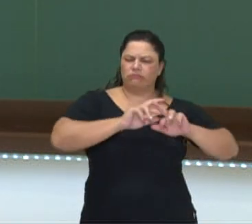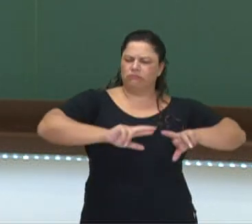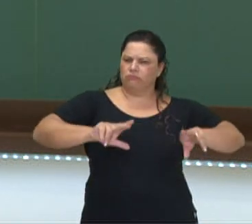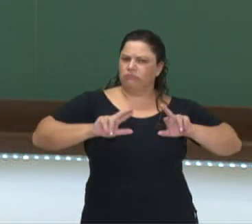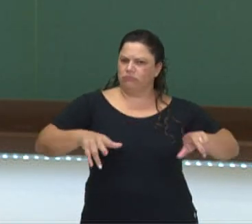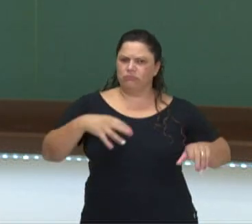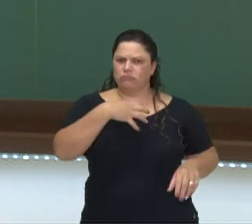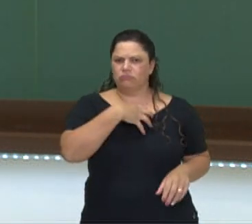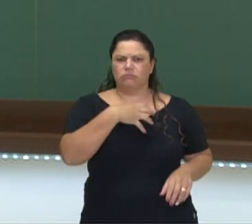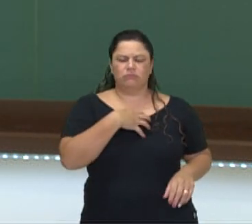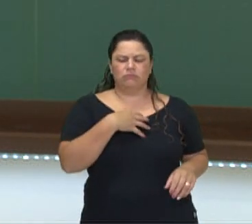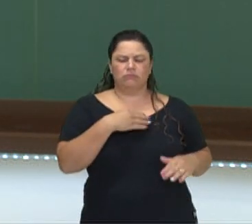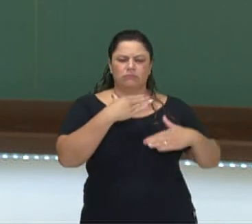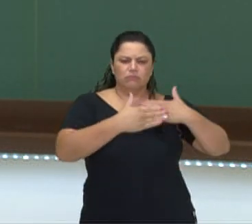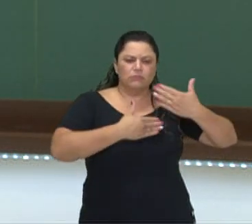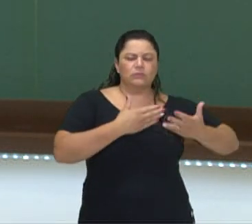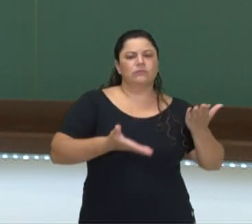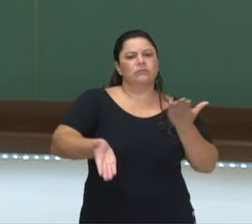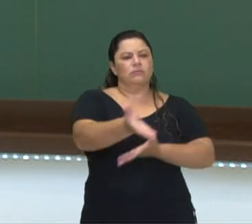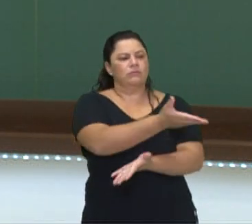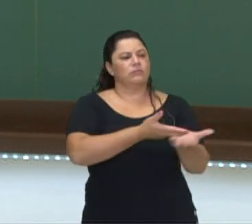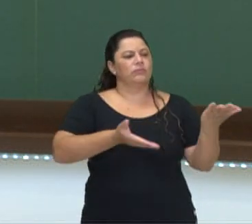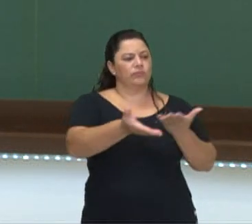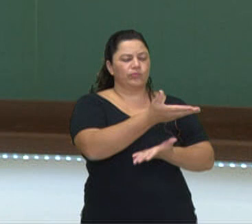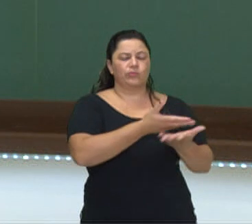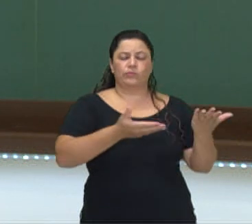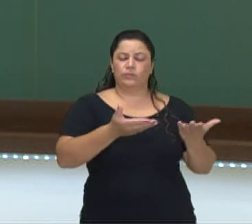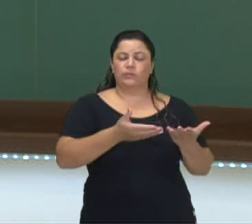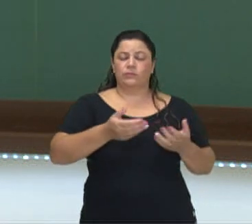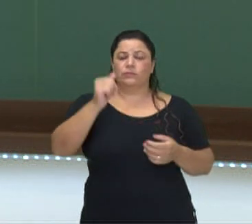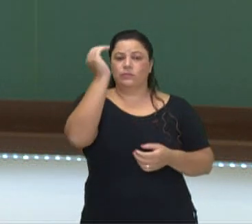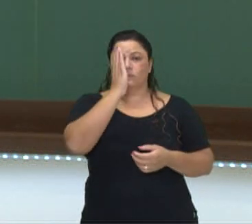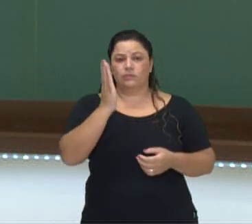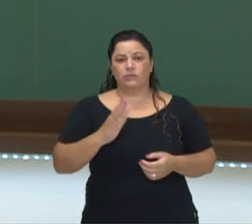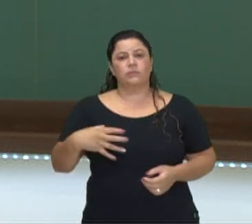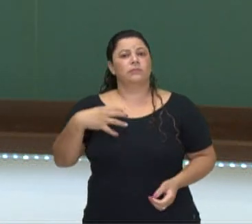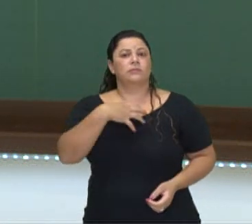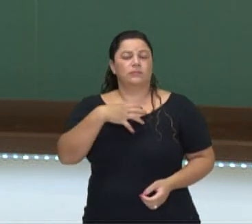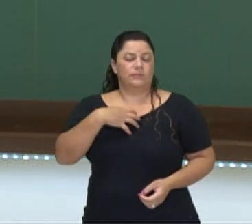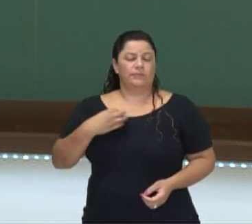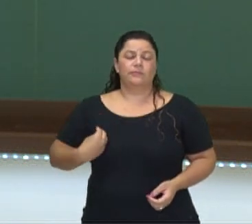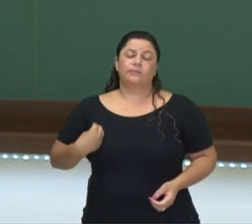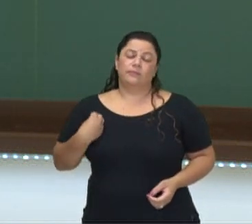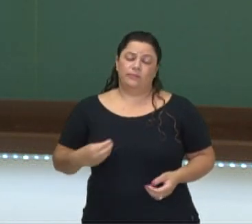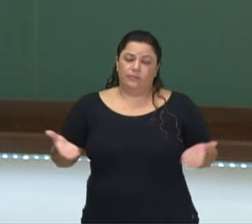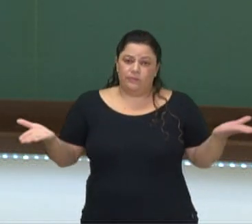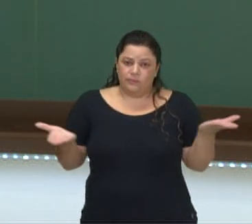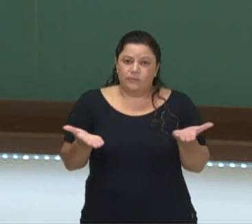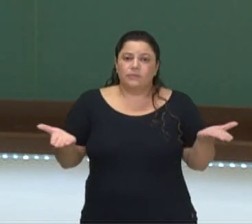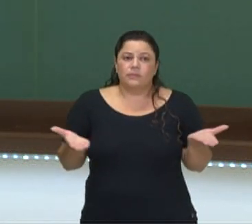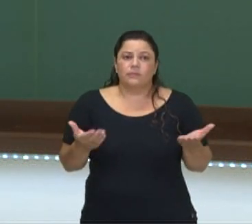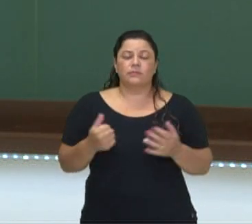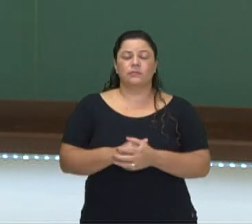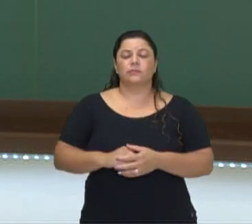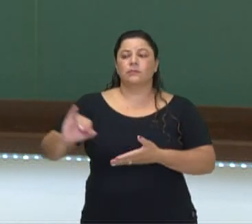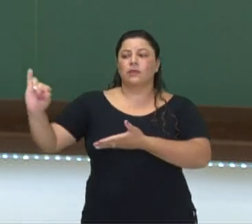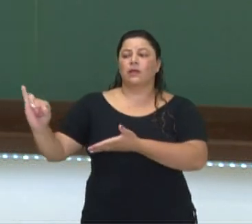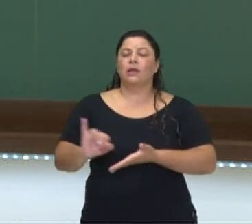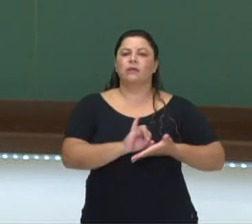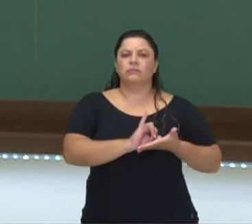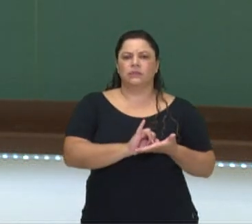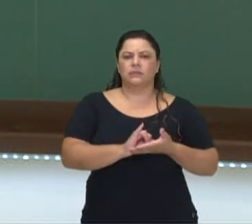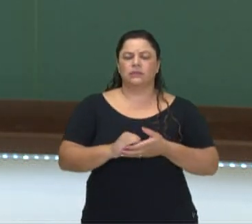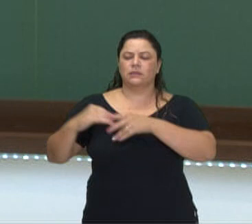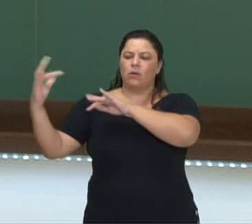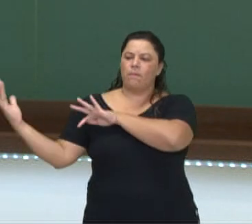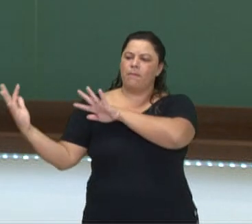isso contribuiu de certo modo para a população brasileira na maneira como nós vivemos hoje. As imigrações ou a vinda